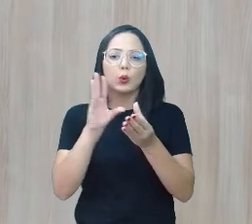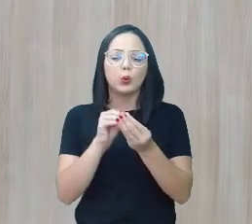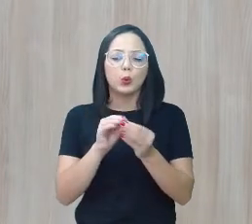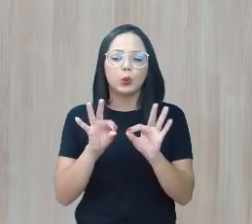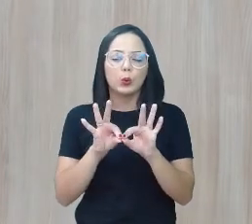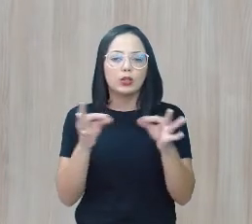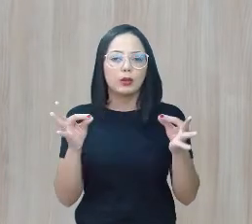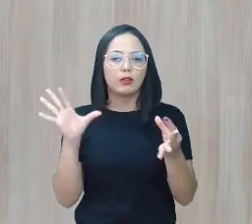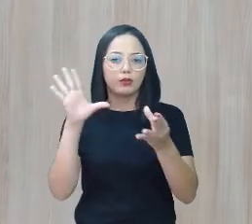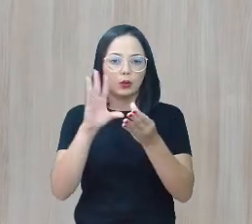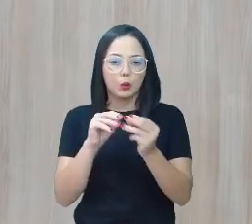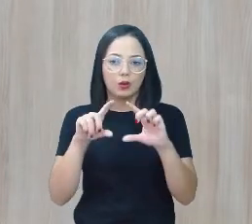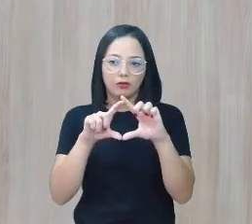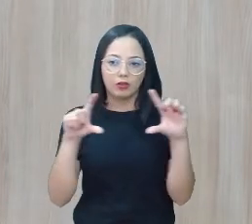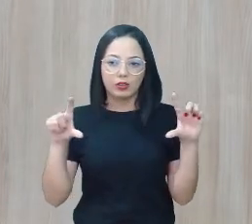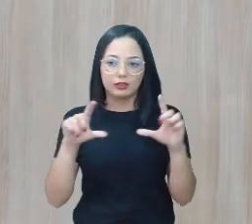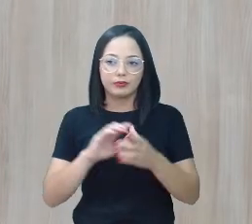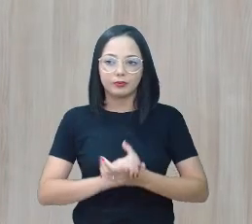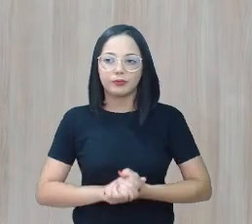de certa forma, a frase.